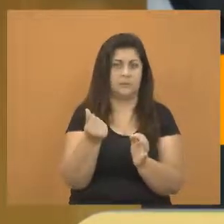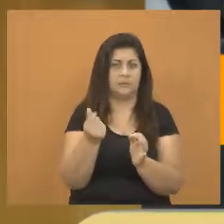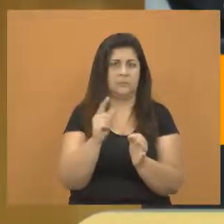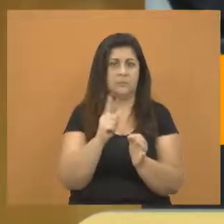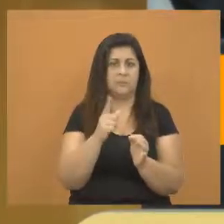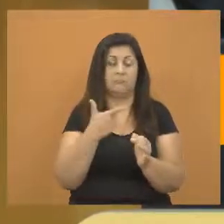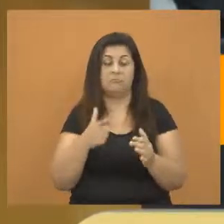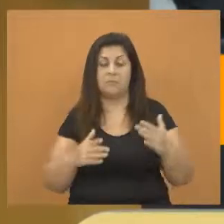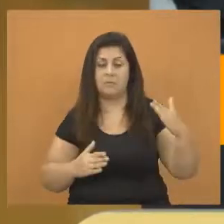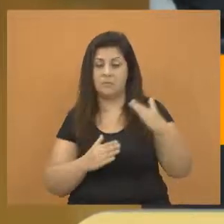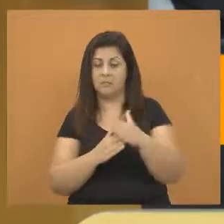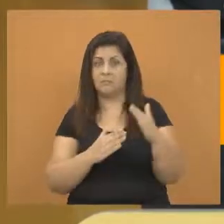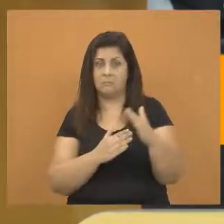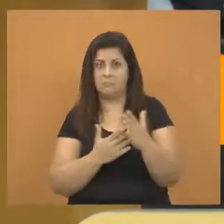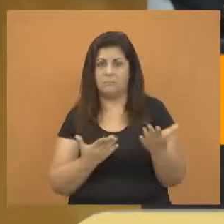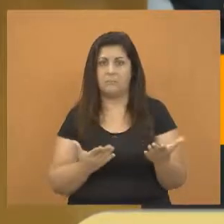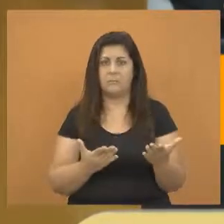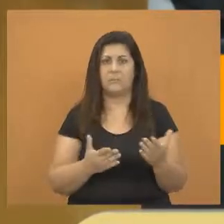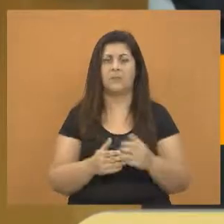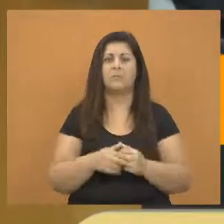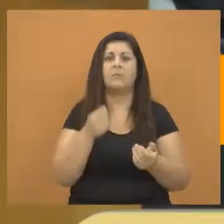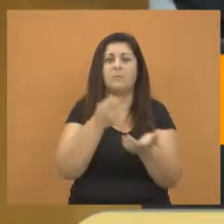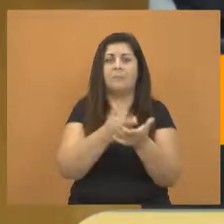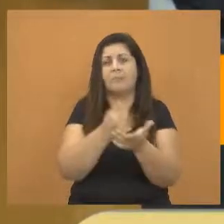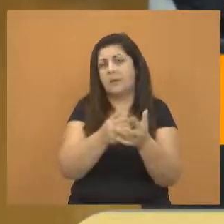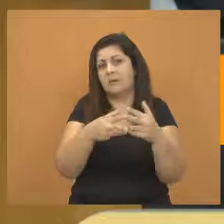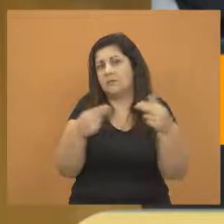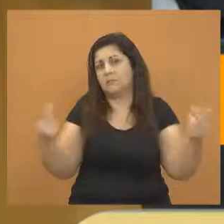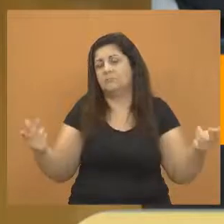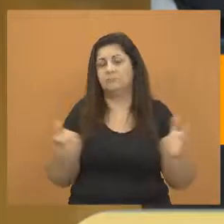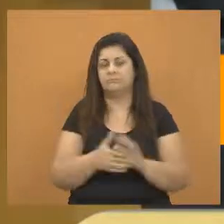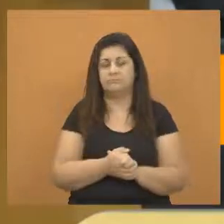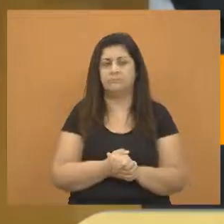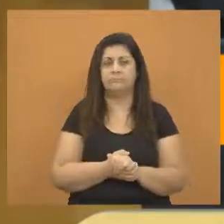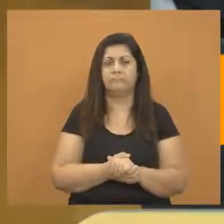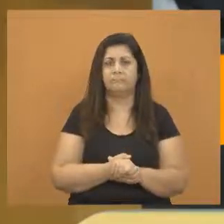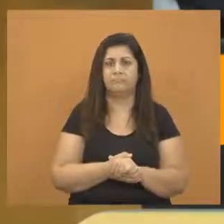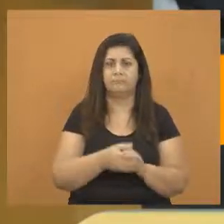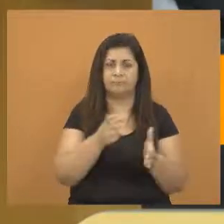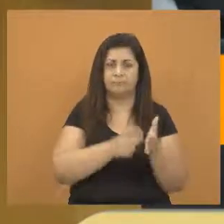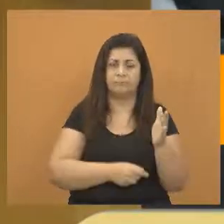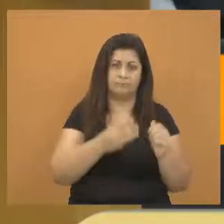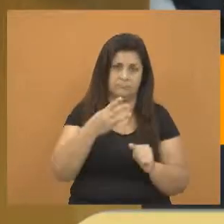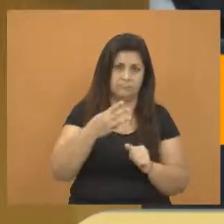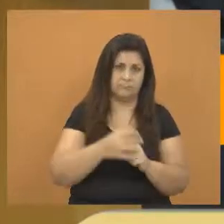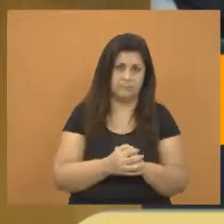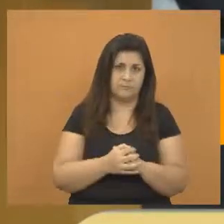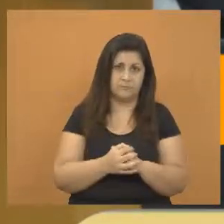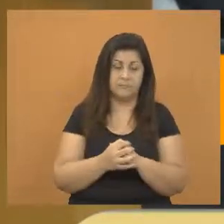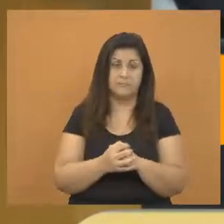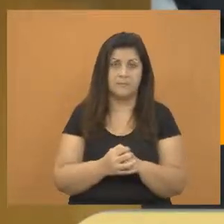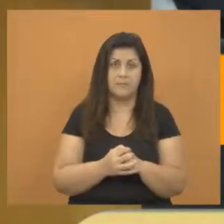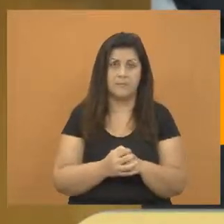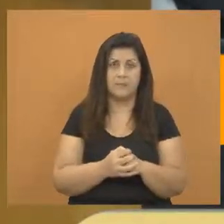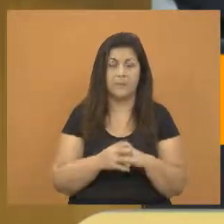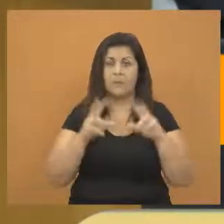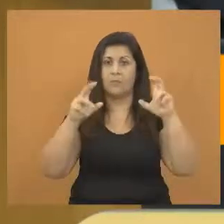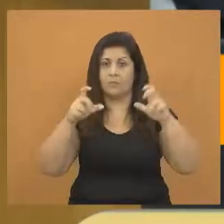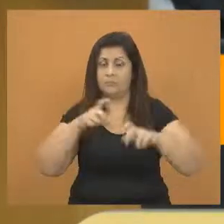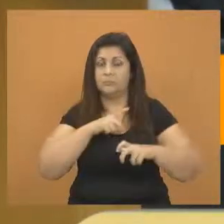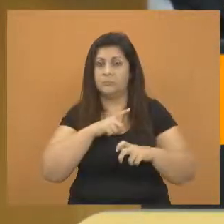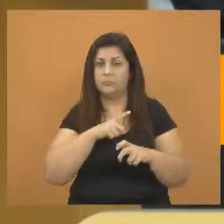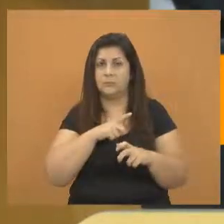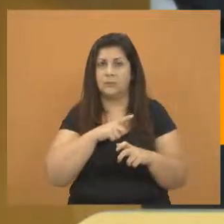em limites vinculantes para as despesas. Parágrafo 3º. As condições do que trata este